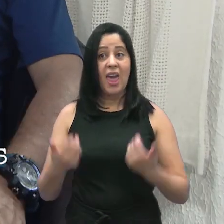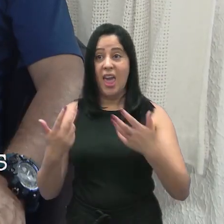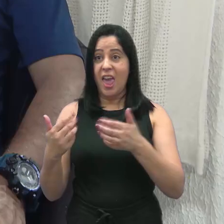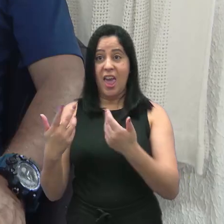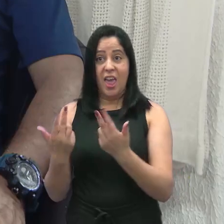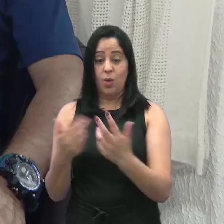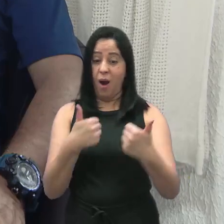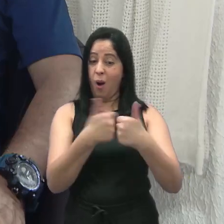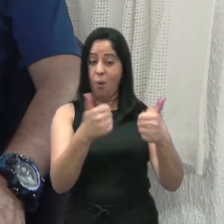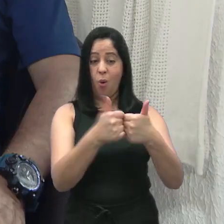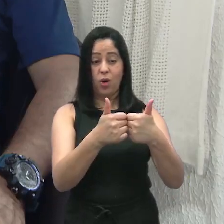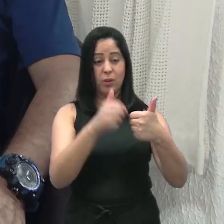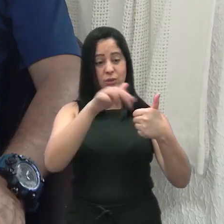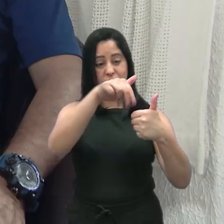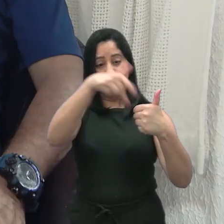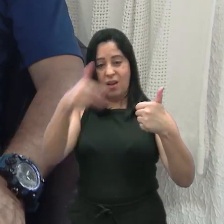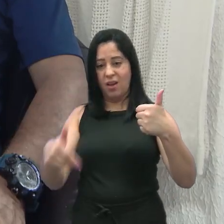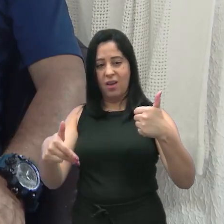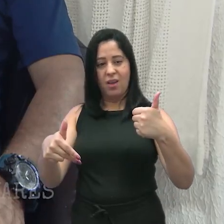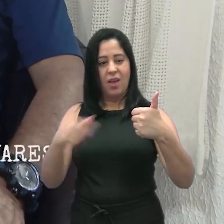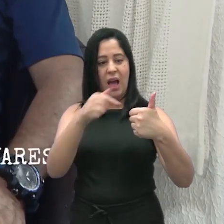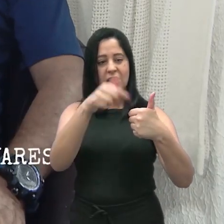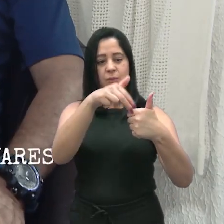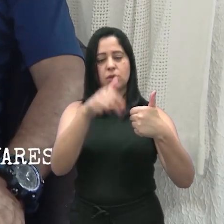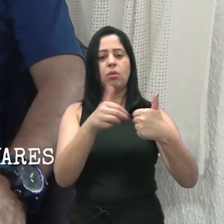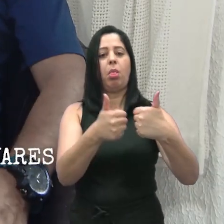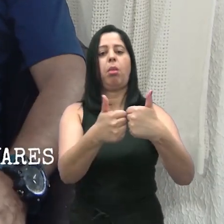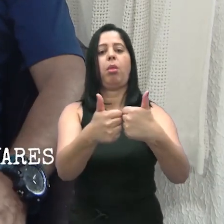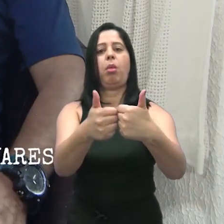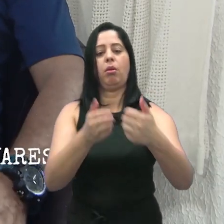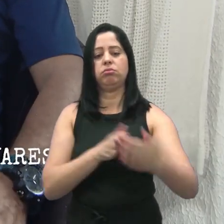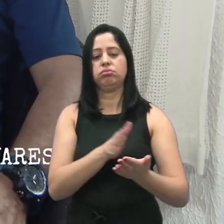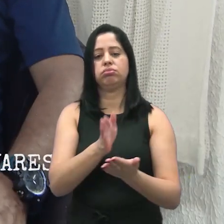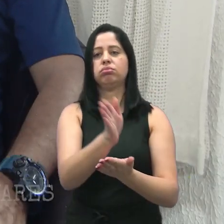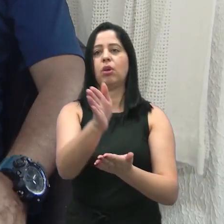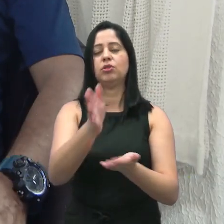É como um ônibus, chegou na estação dele, ele desceu. O resto continua.